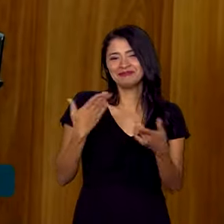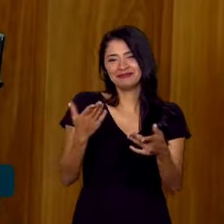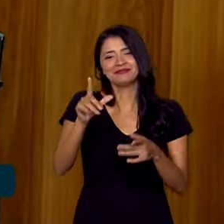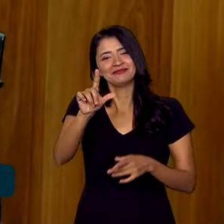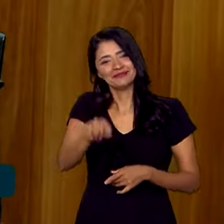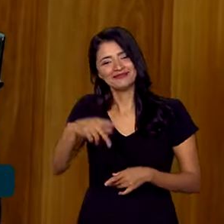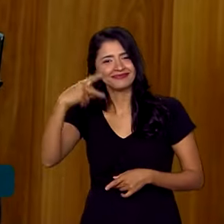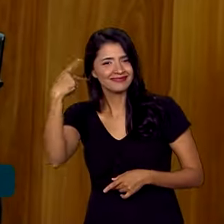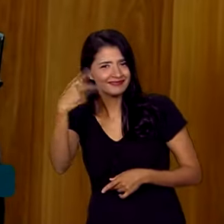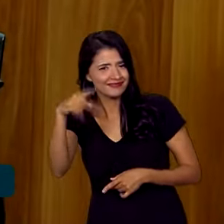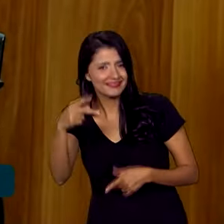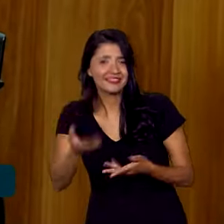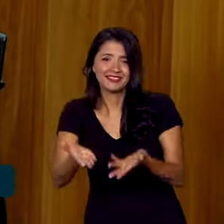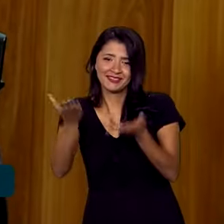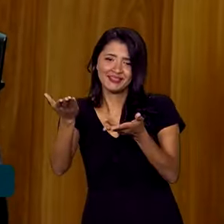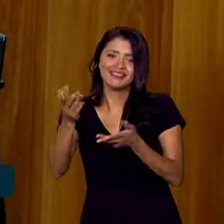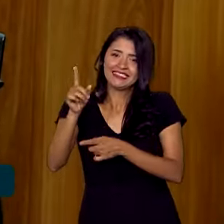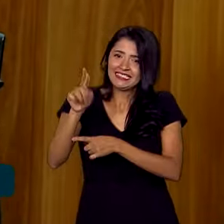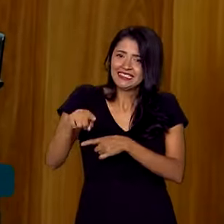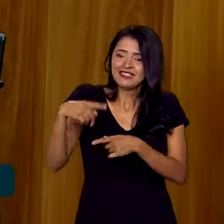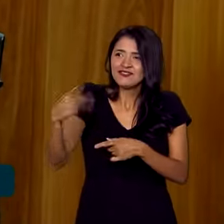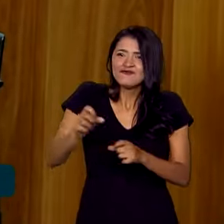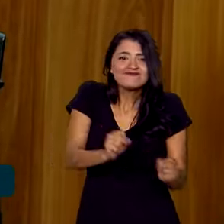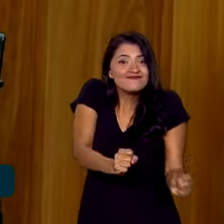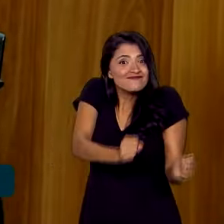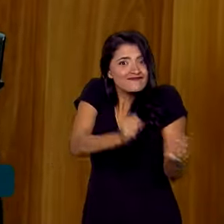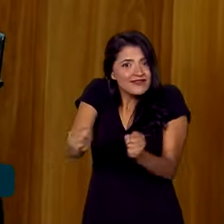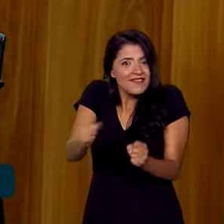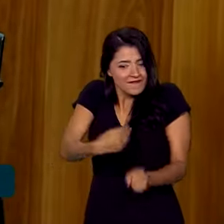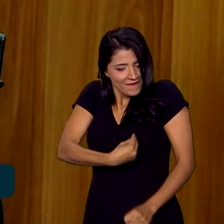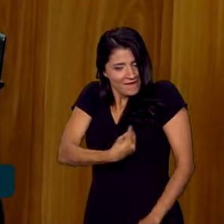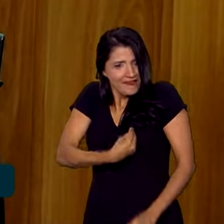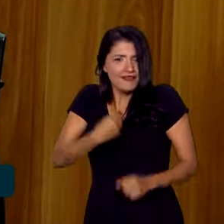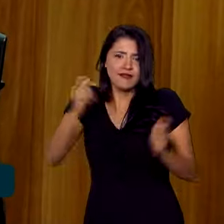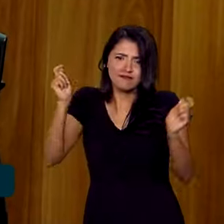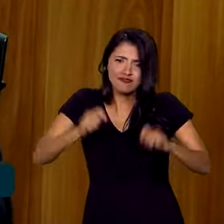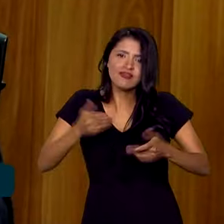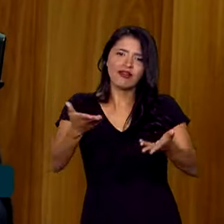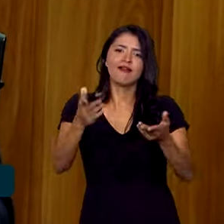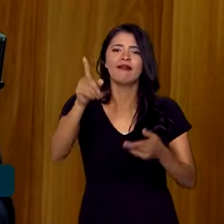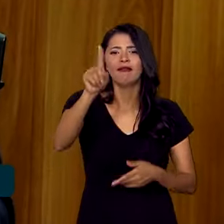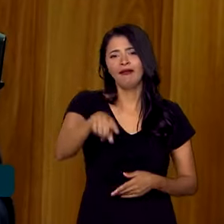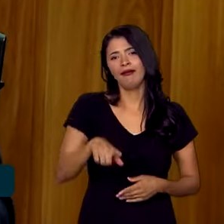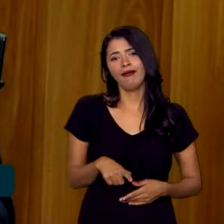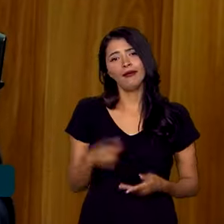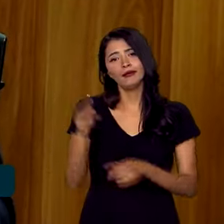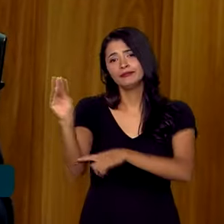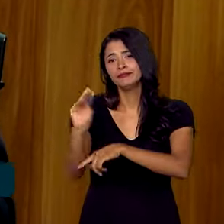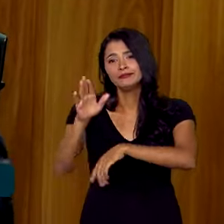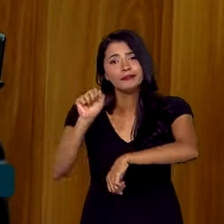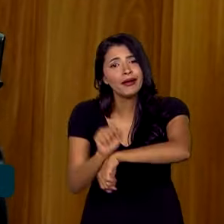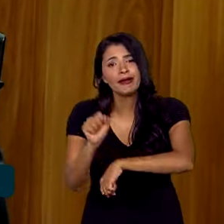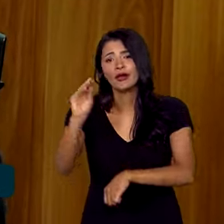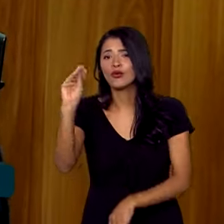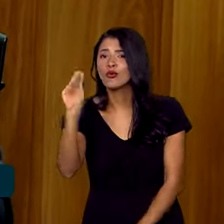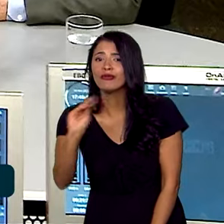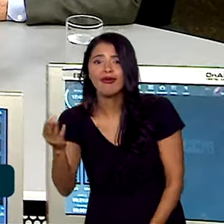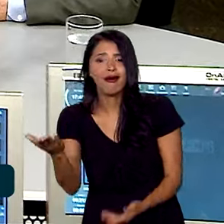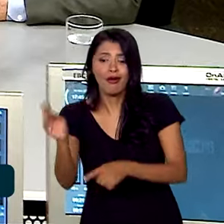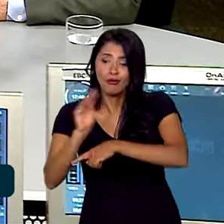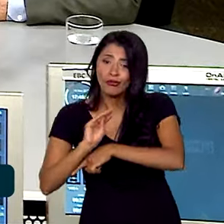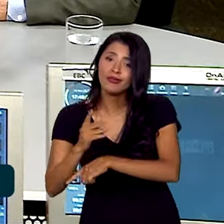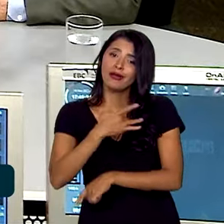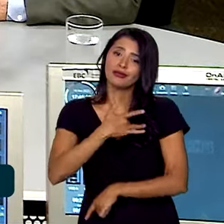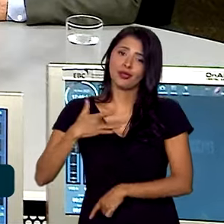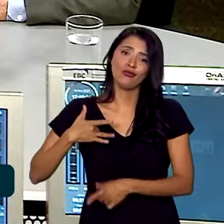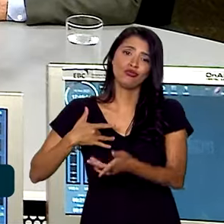UZ a sua a sua virilidade o teu poder de vida né sua potência é justamente a gente não cuidar da saúde a é o